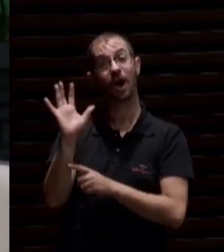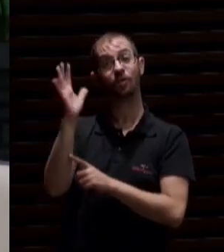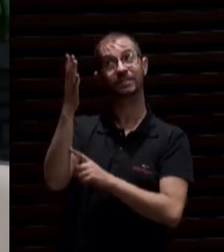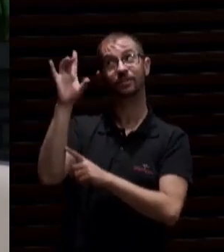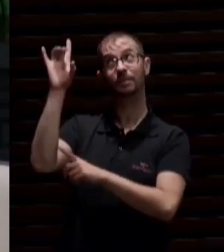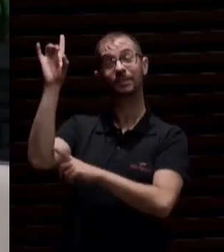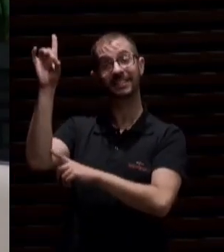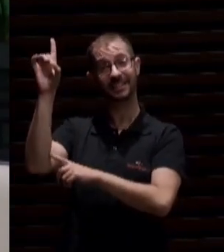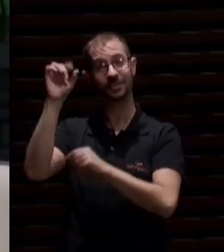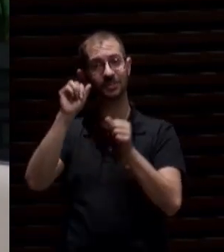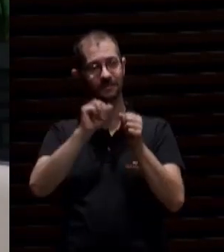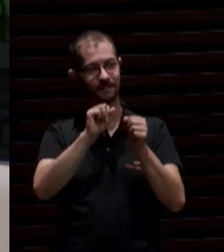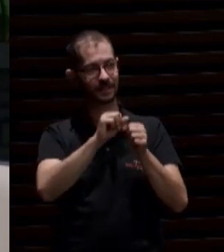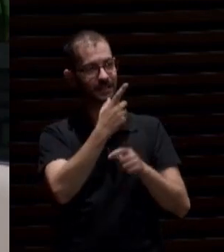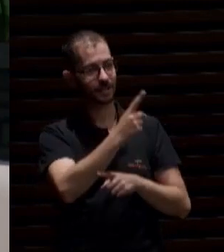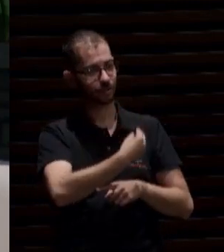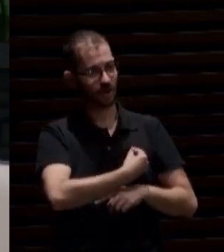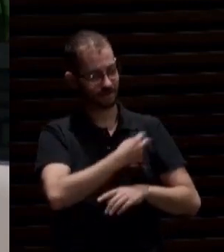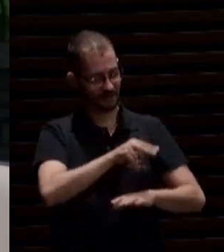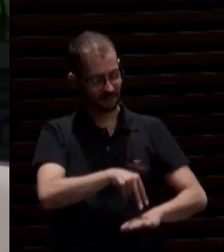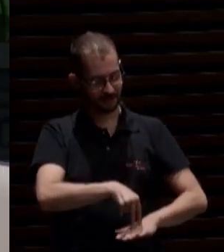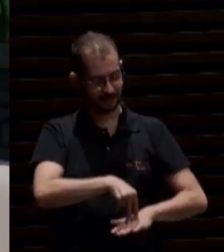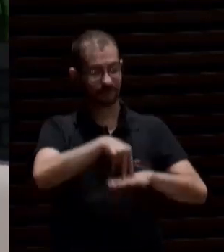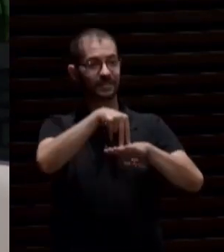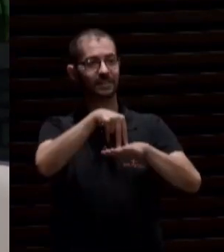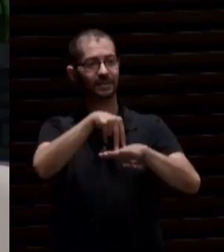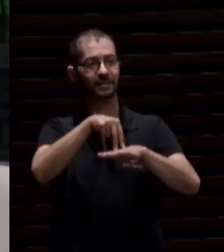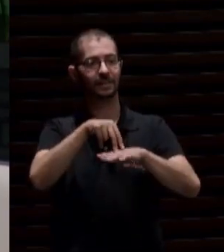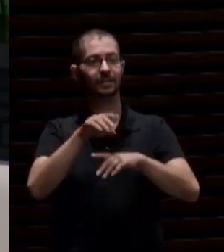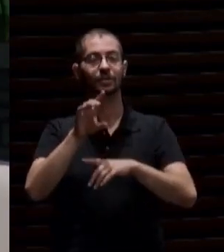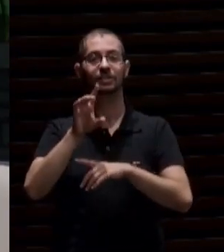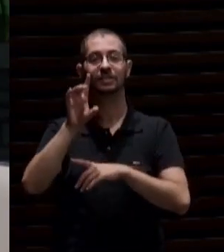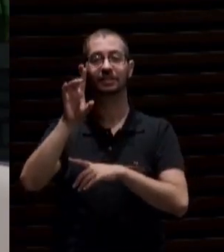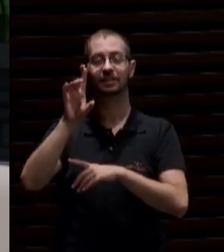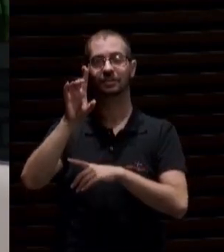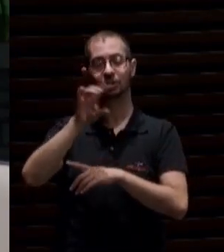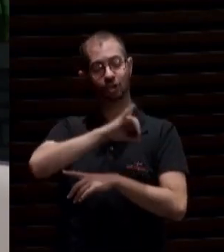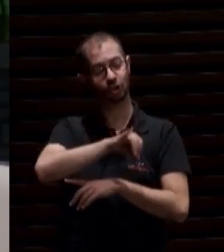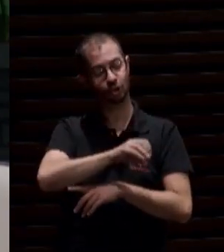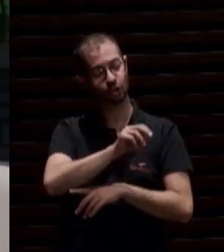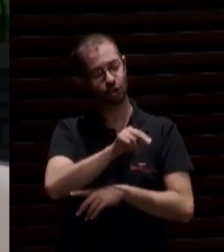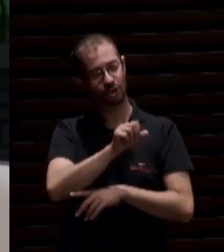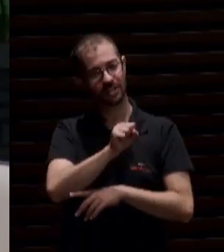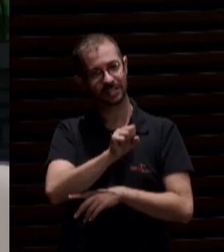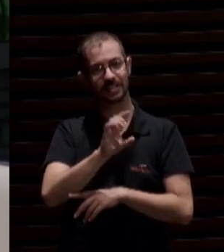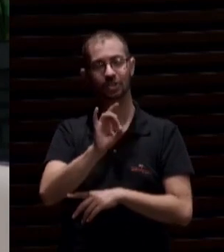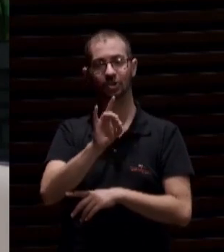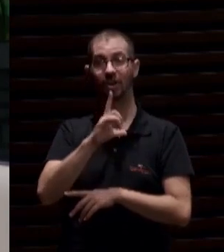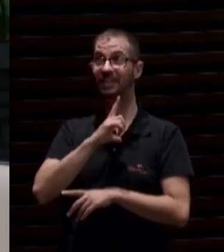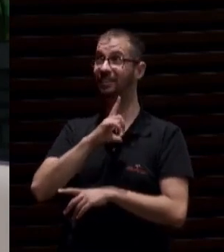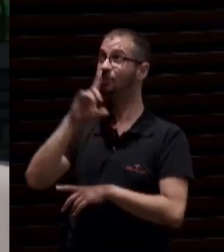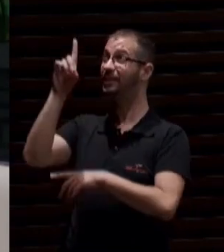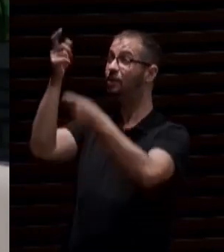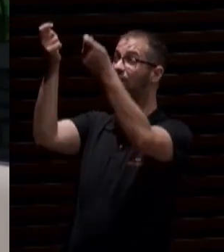vida sair da sepultura. Ou seja, Jonas somente respondeu aquilo que Deus já tinha dado o início. Isso nos mostra